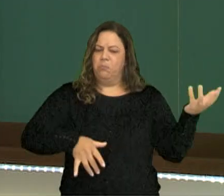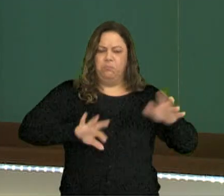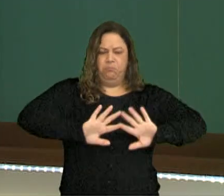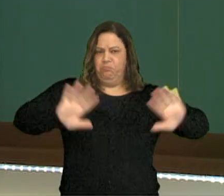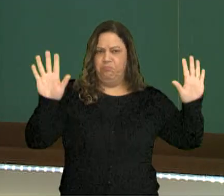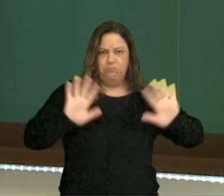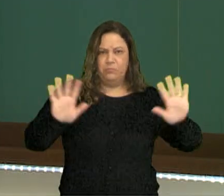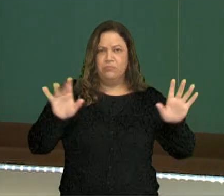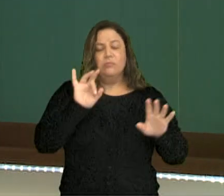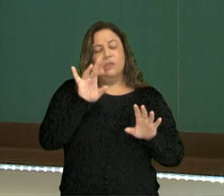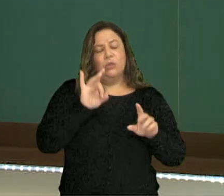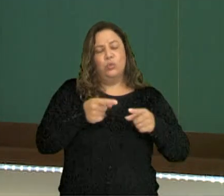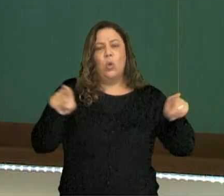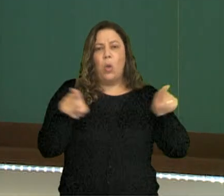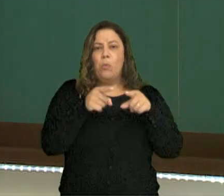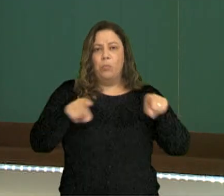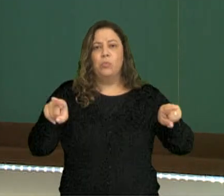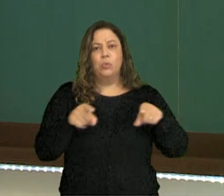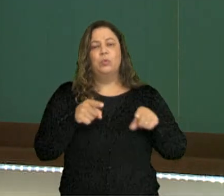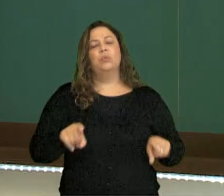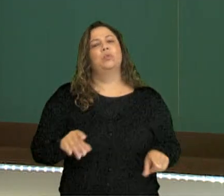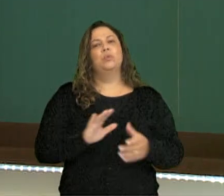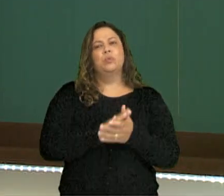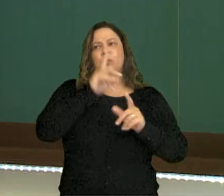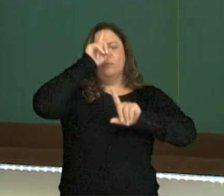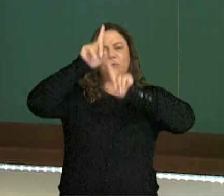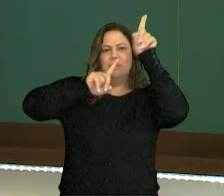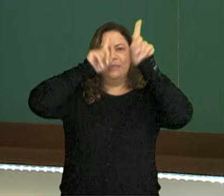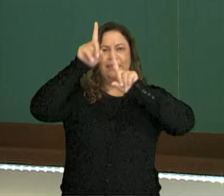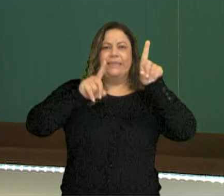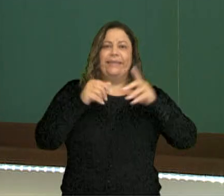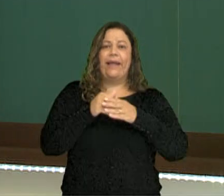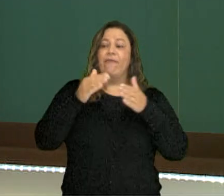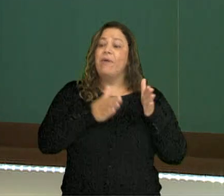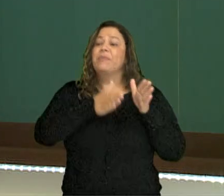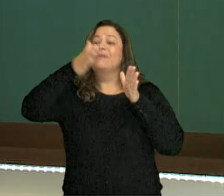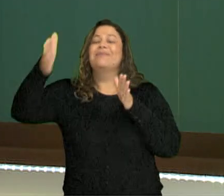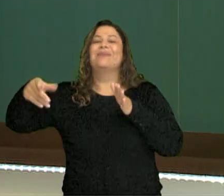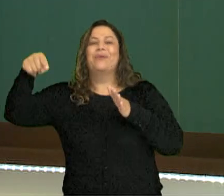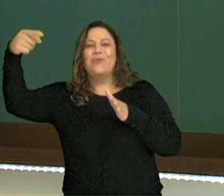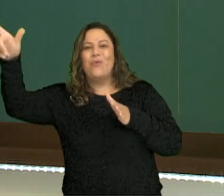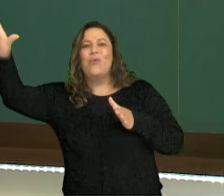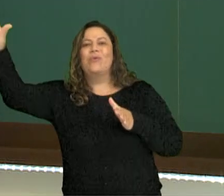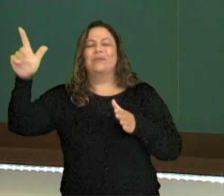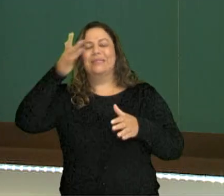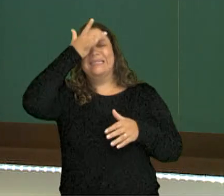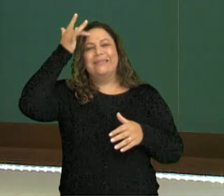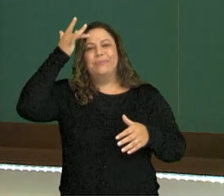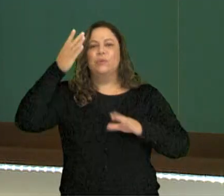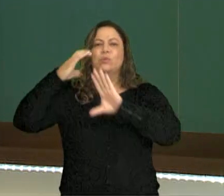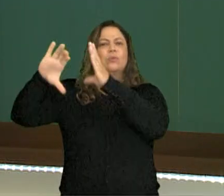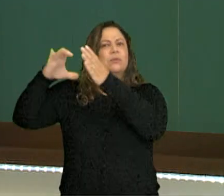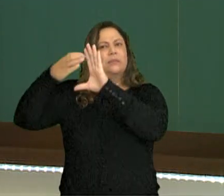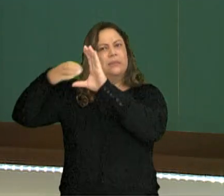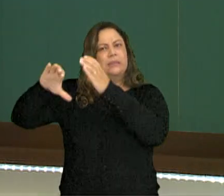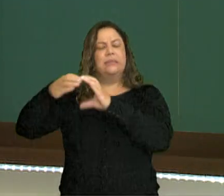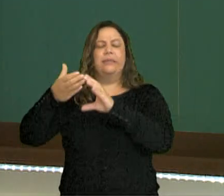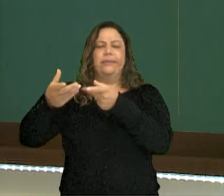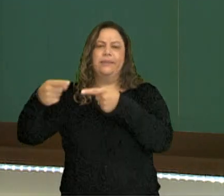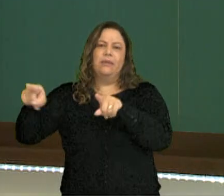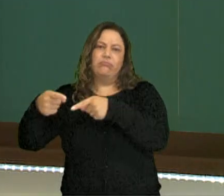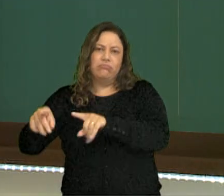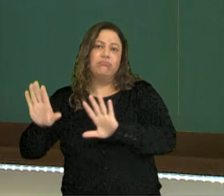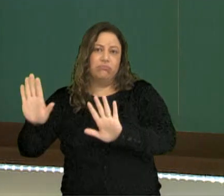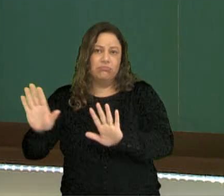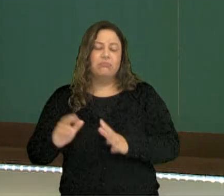partitura, ela é músico, criou ali essa partitura, mas ela não vai tocar, vai passar para outra pessoa tocar ou cantar essa música.